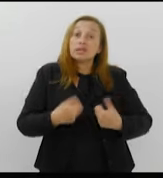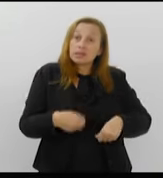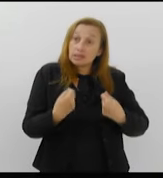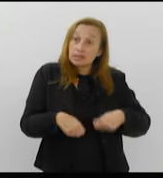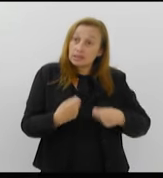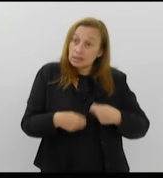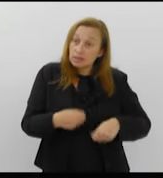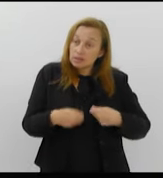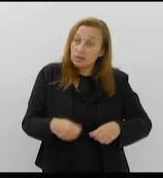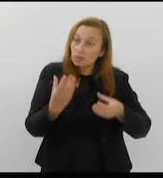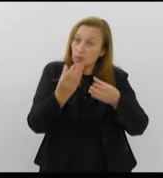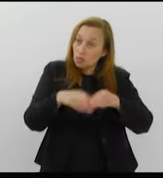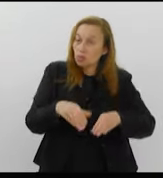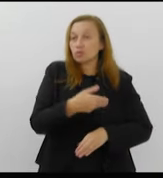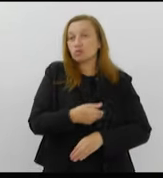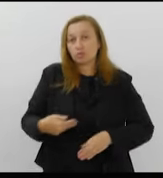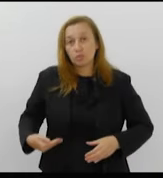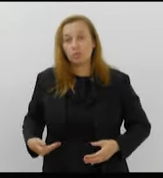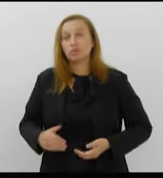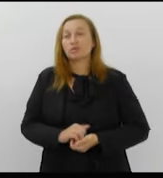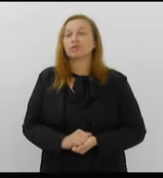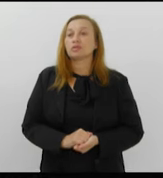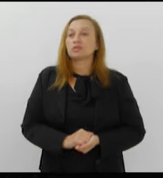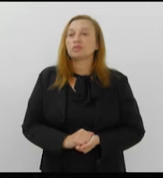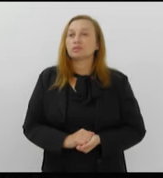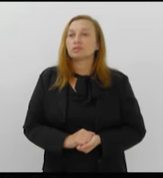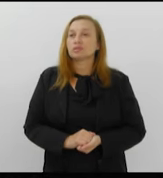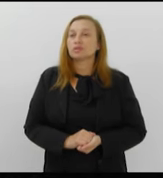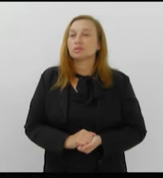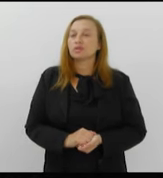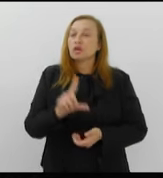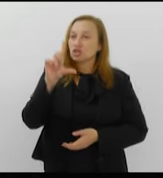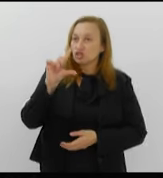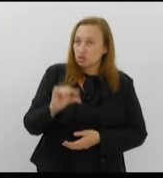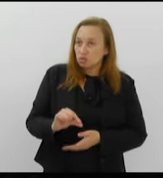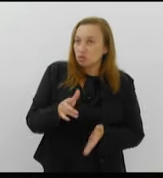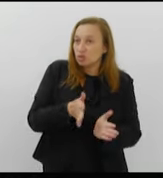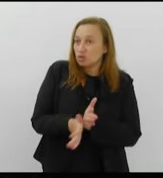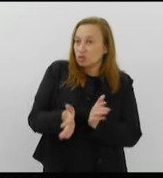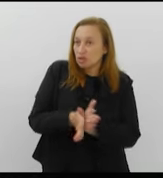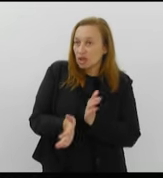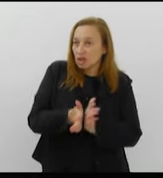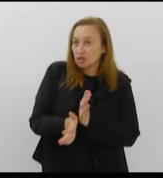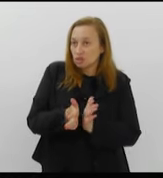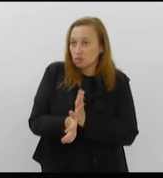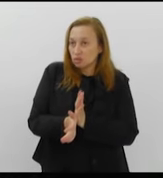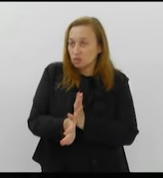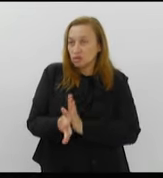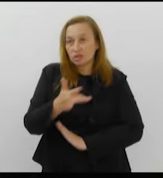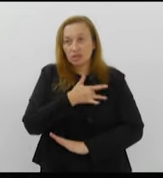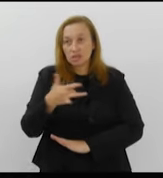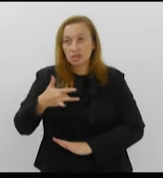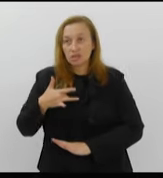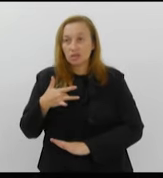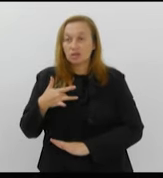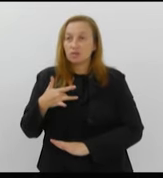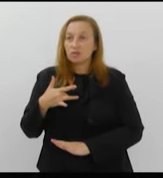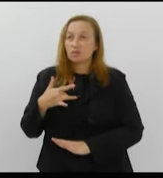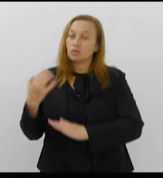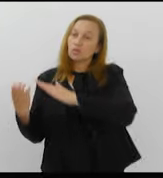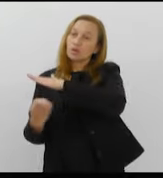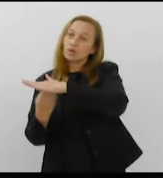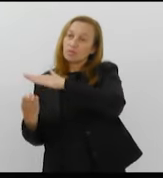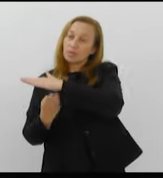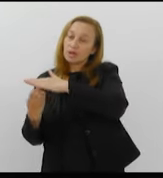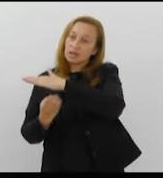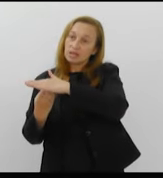necessariamente pelo concurso público e pela redução de gastos da saúde com organizações